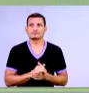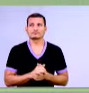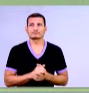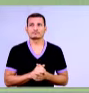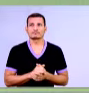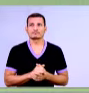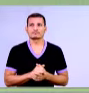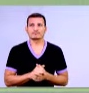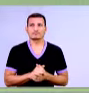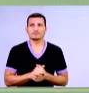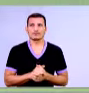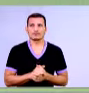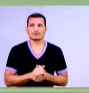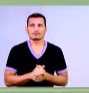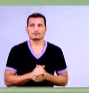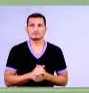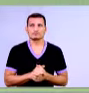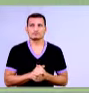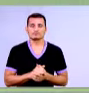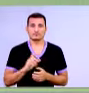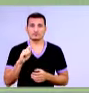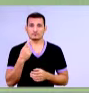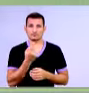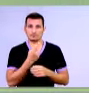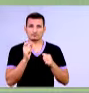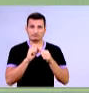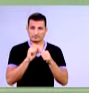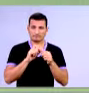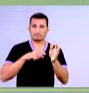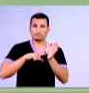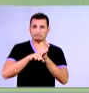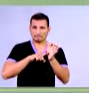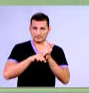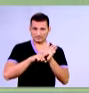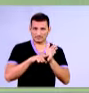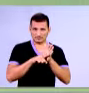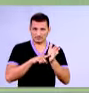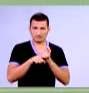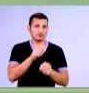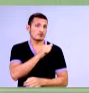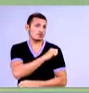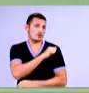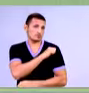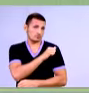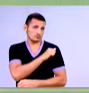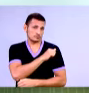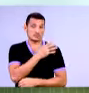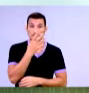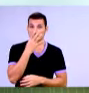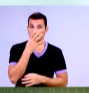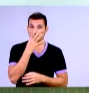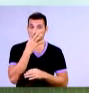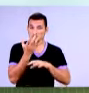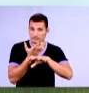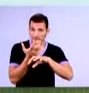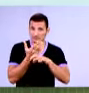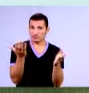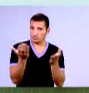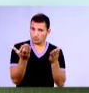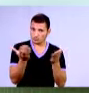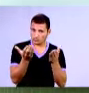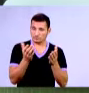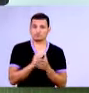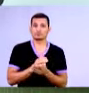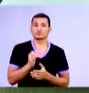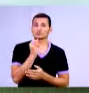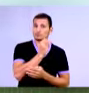Veja, se nós fizermos uma pesquisa, né, com os alunos que estão assistindo essa disciplina hoje, com os